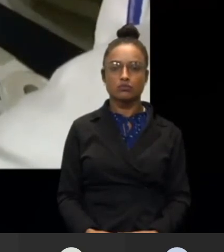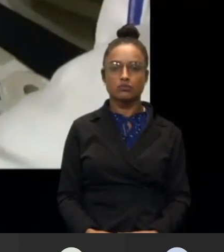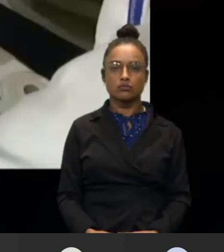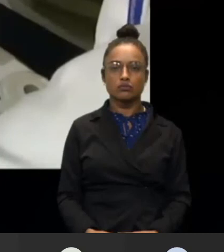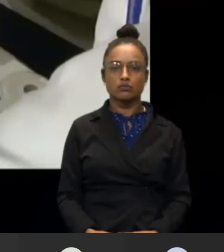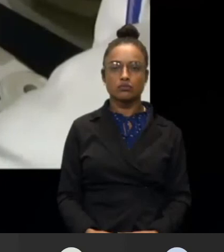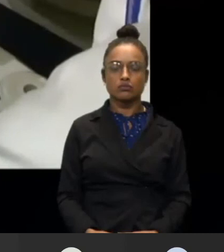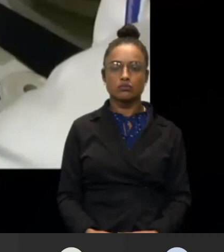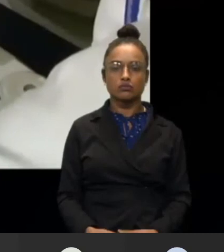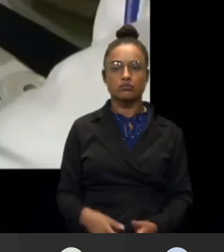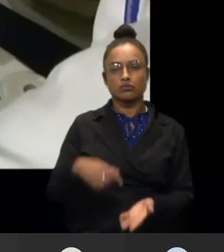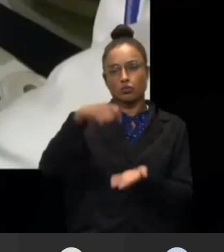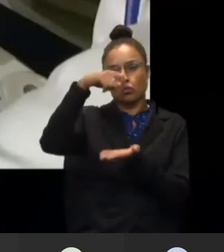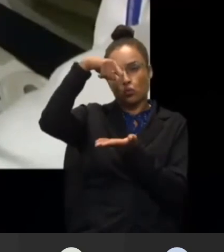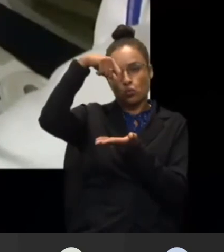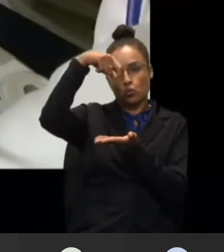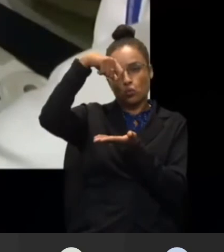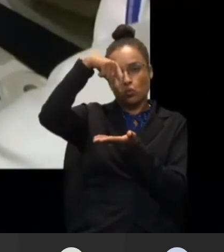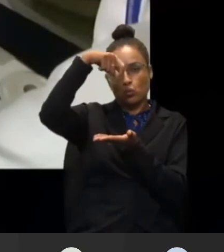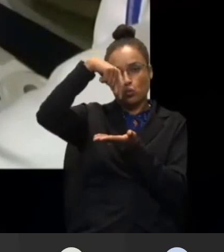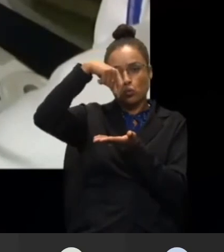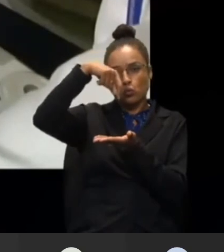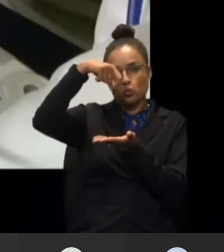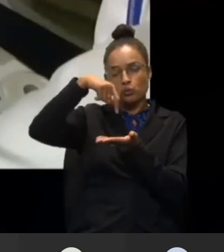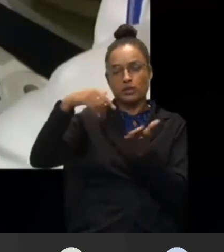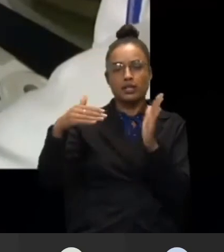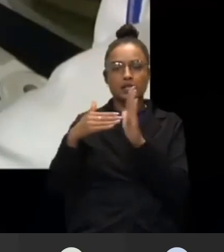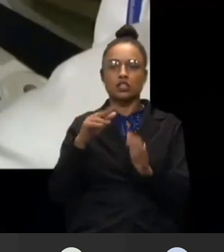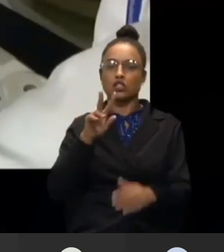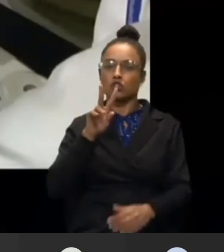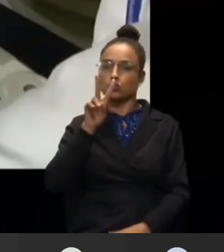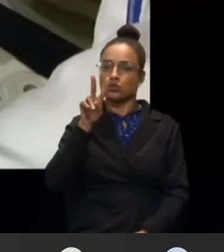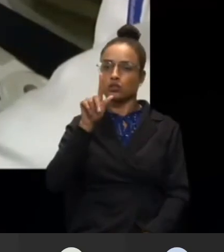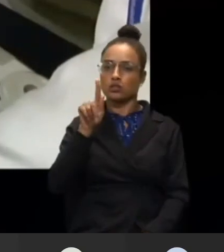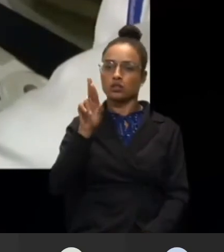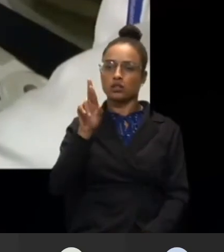Lá gotejando, em gota, até chegar a 2 gramas.